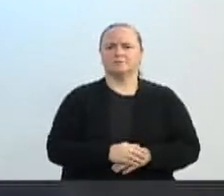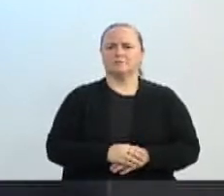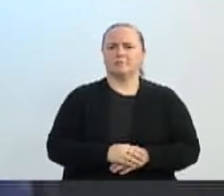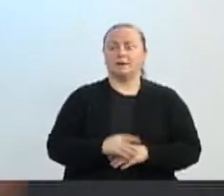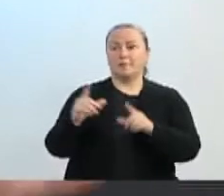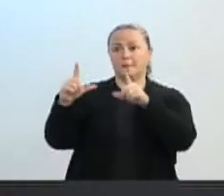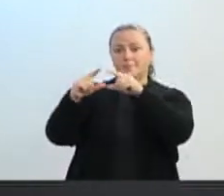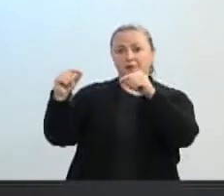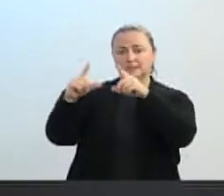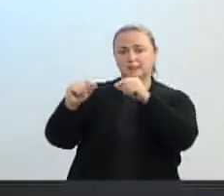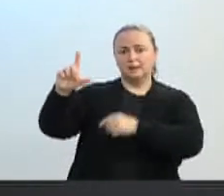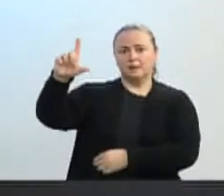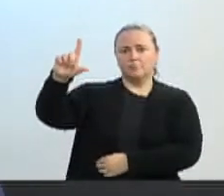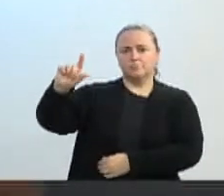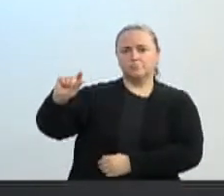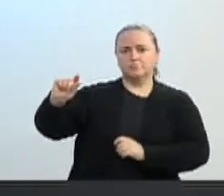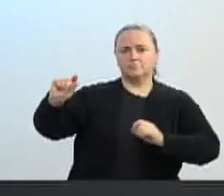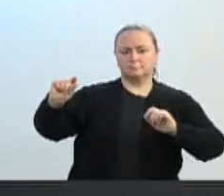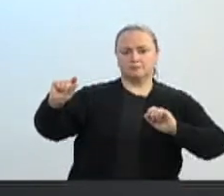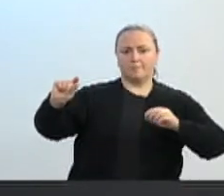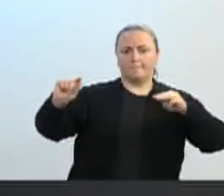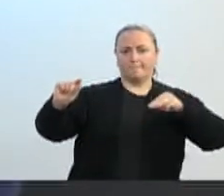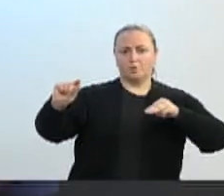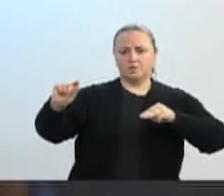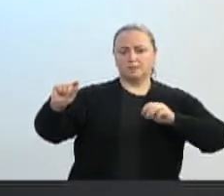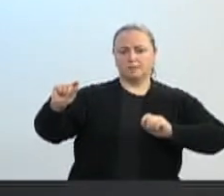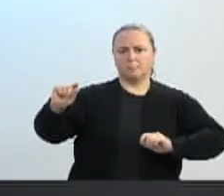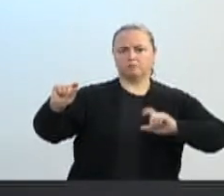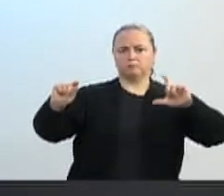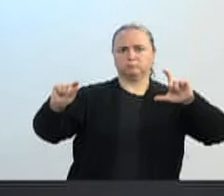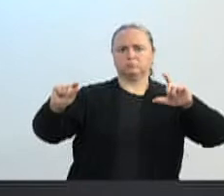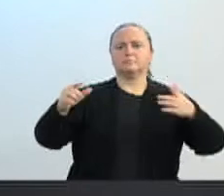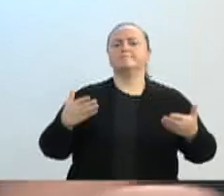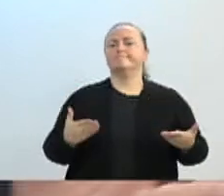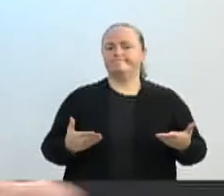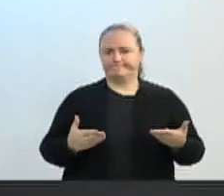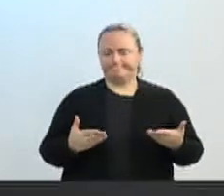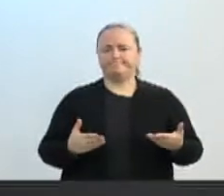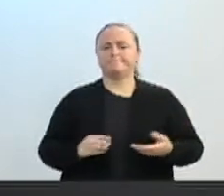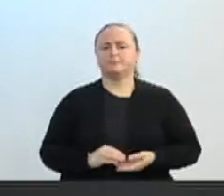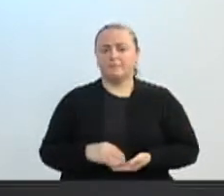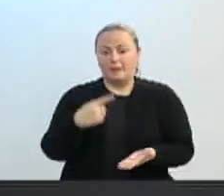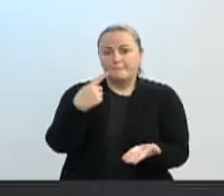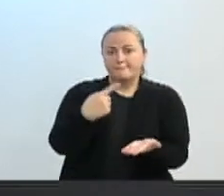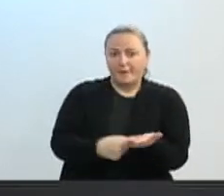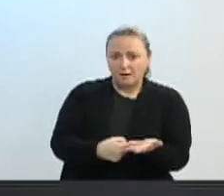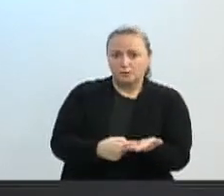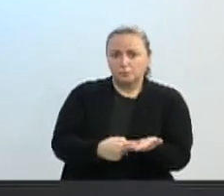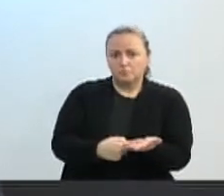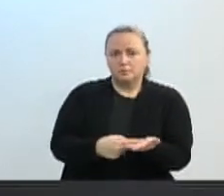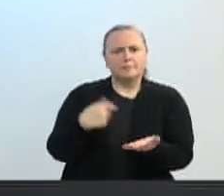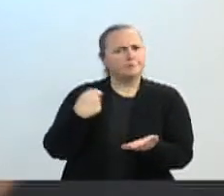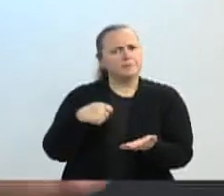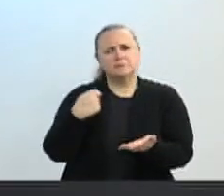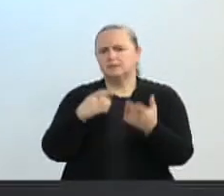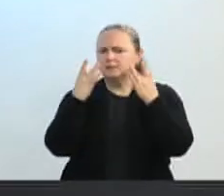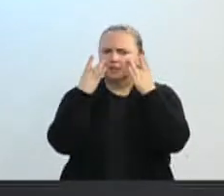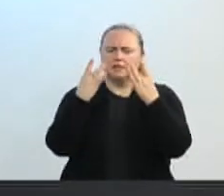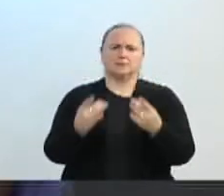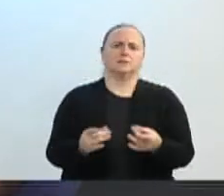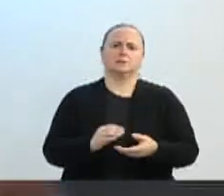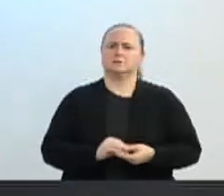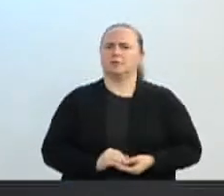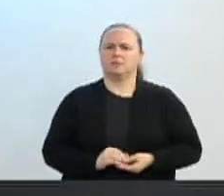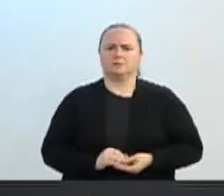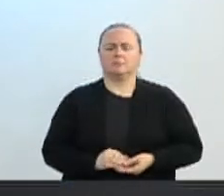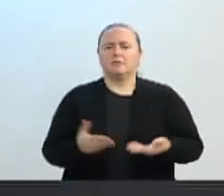municípios. Essa história do Pacto Federativo já devia ter sido tratada com seriedade, mas infelizmente me parece que o que importa lá agora é o fundão, é